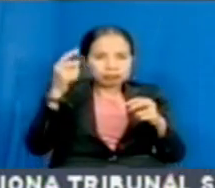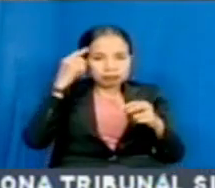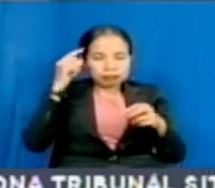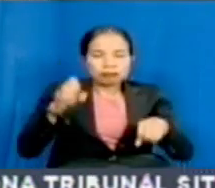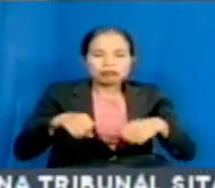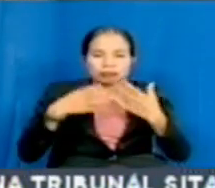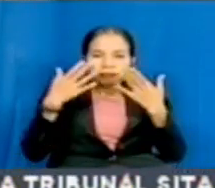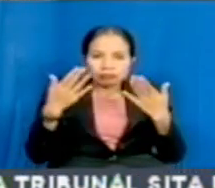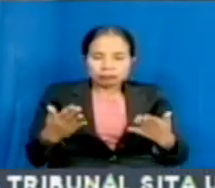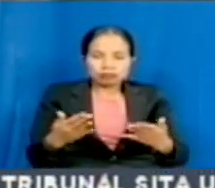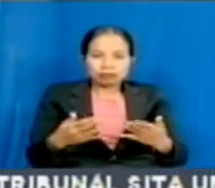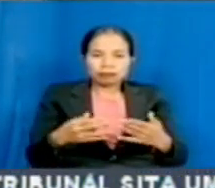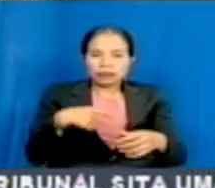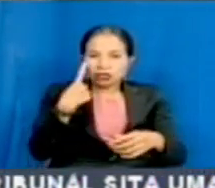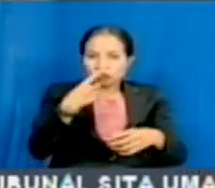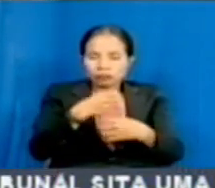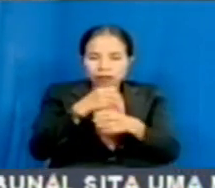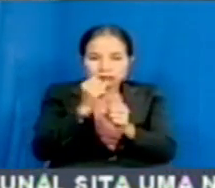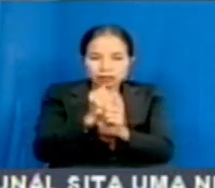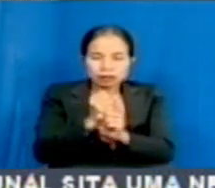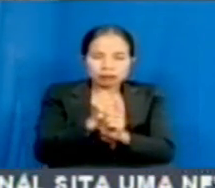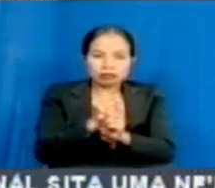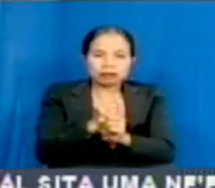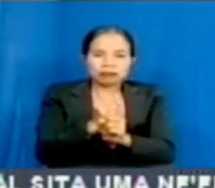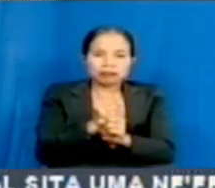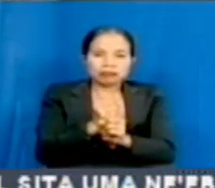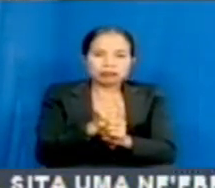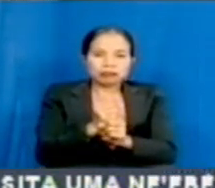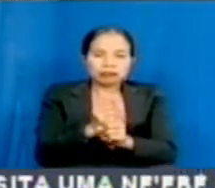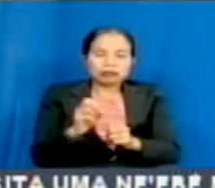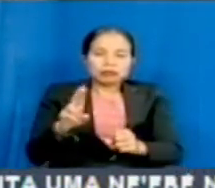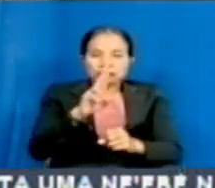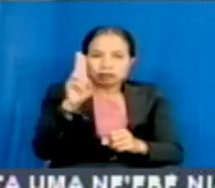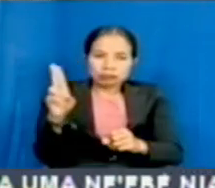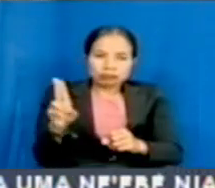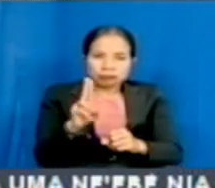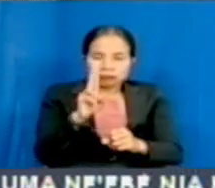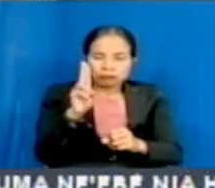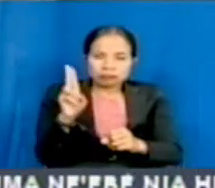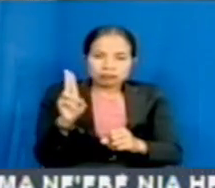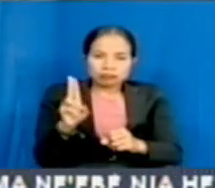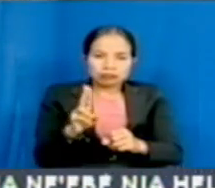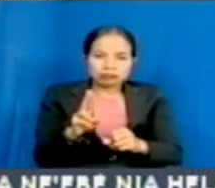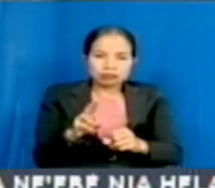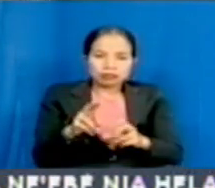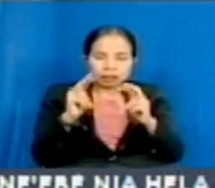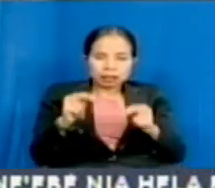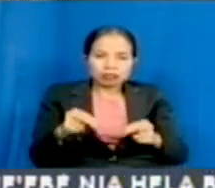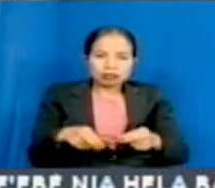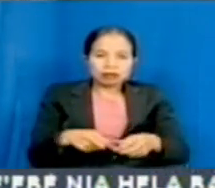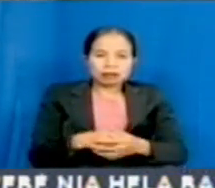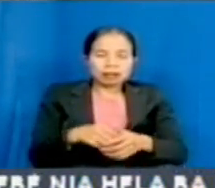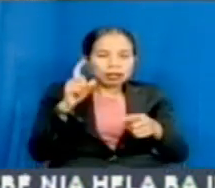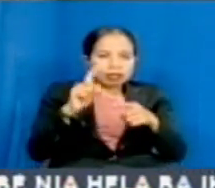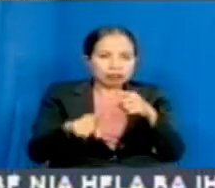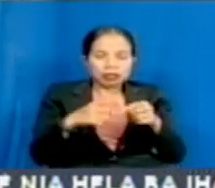isso. Se é que se ralo, batida bem, usa método persuasivo, né? E tem a força ser lá pela usa